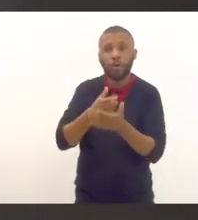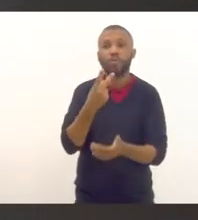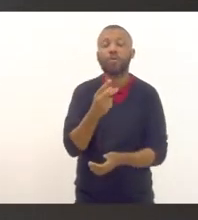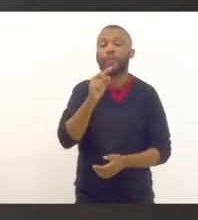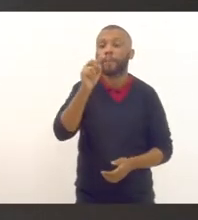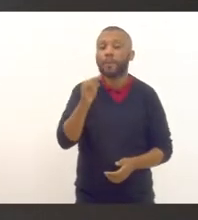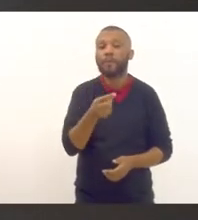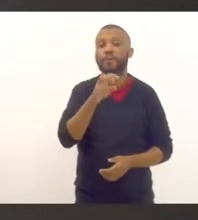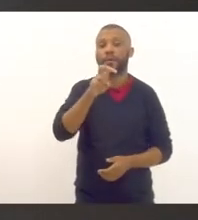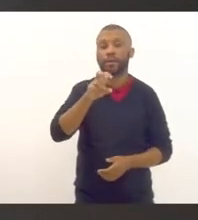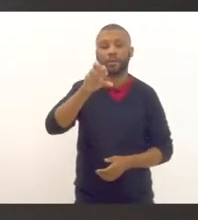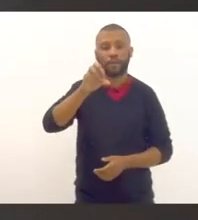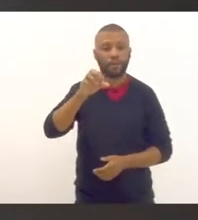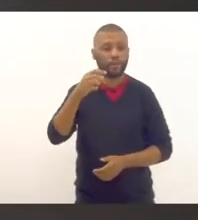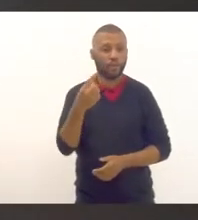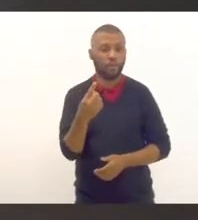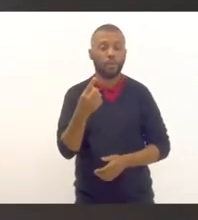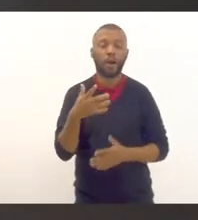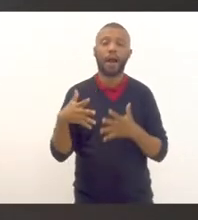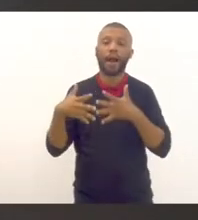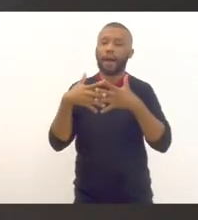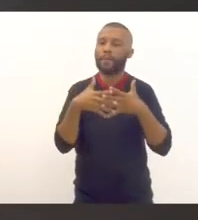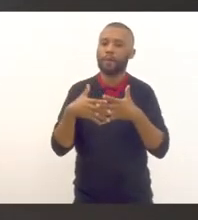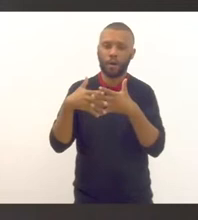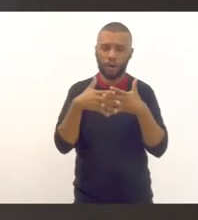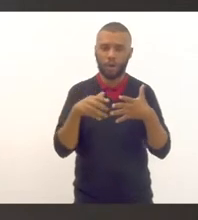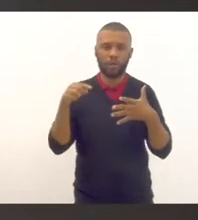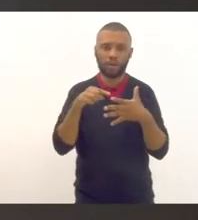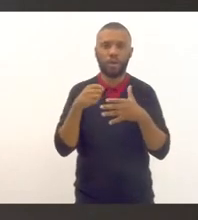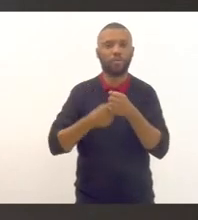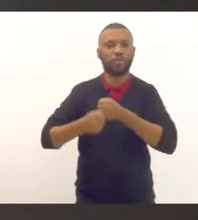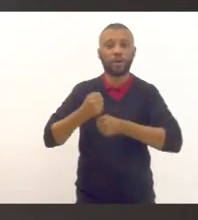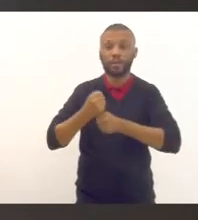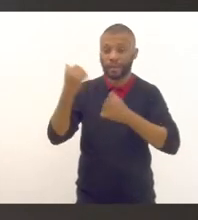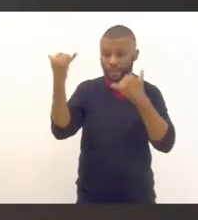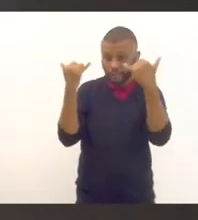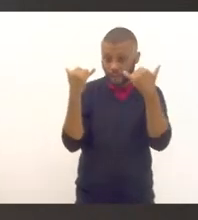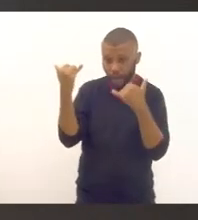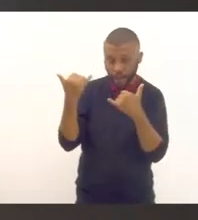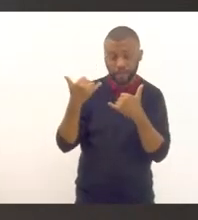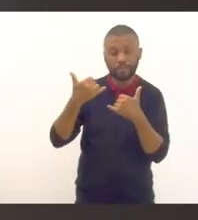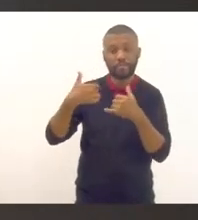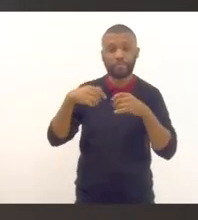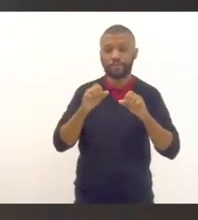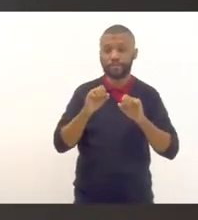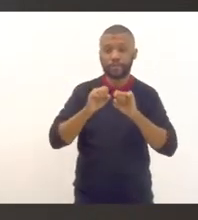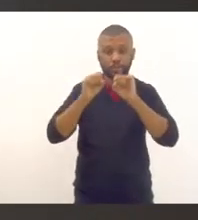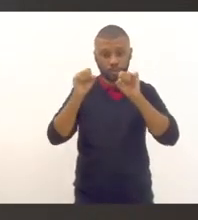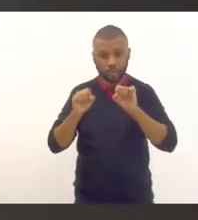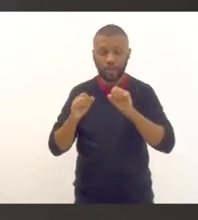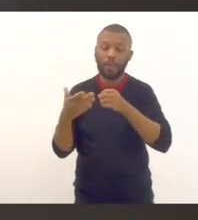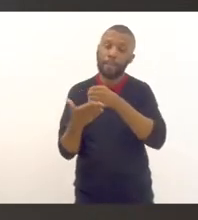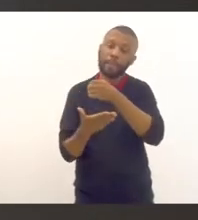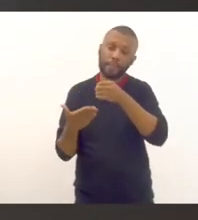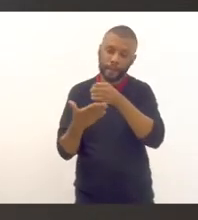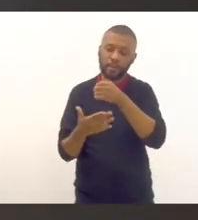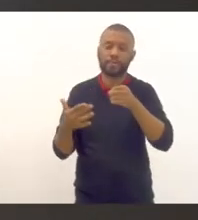2.591 caminhões no ano passado. Dados fornecidos pela base de dados do